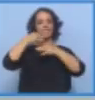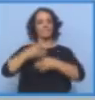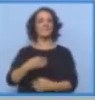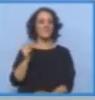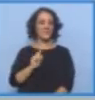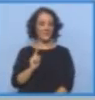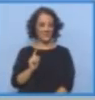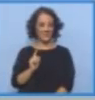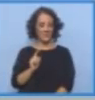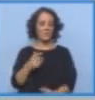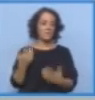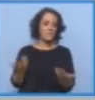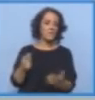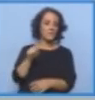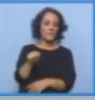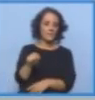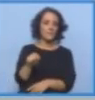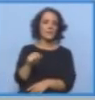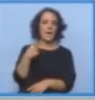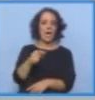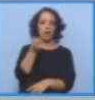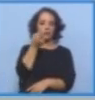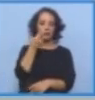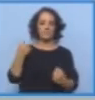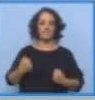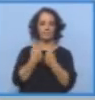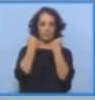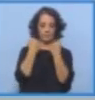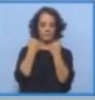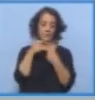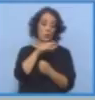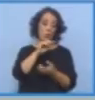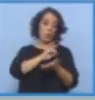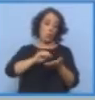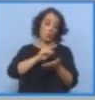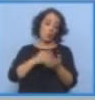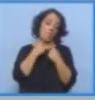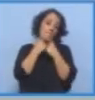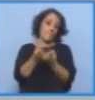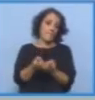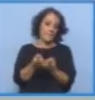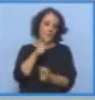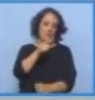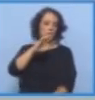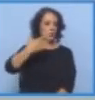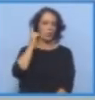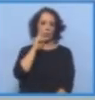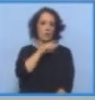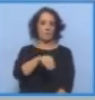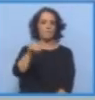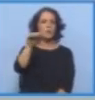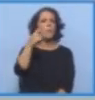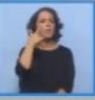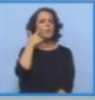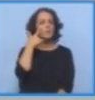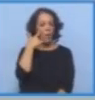há aqui, de facto, um pequeno confronto em que o autor chama a atenção, e isso é que eu creio que é mais importante,